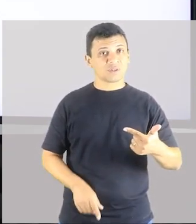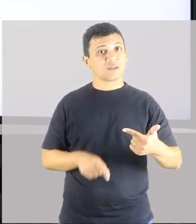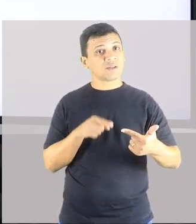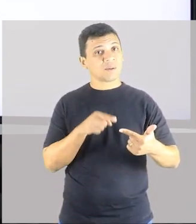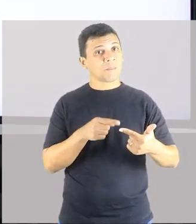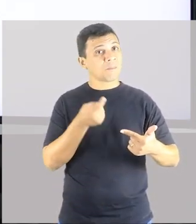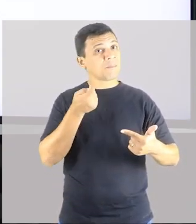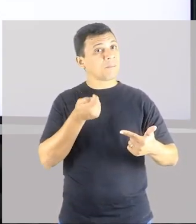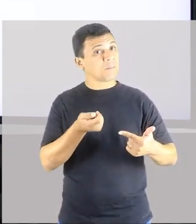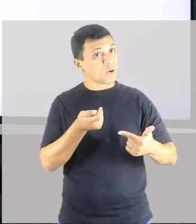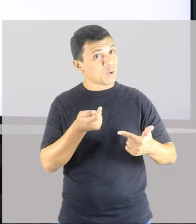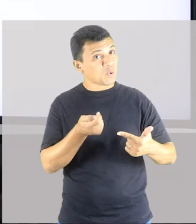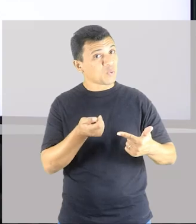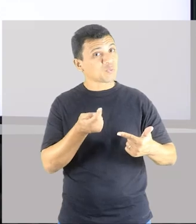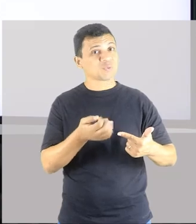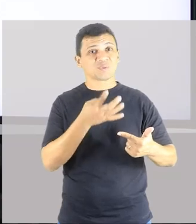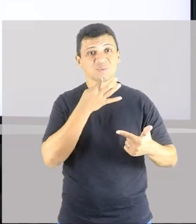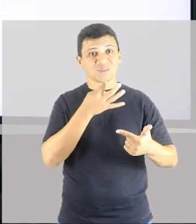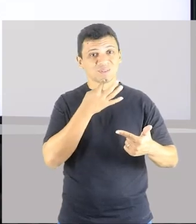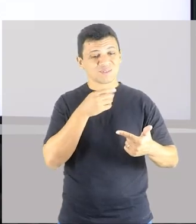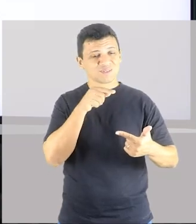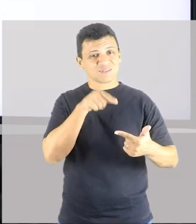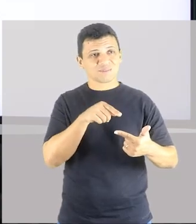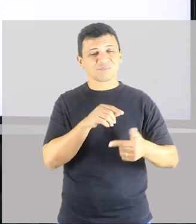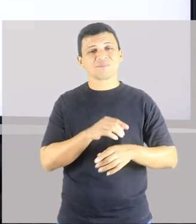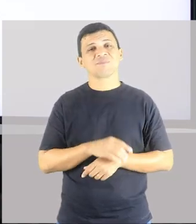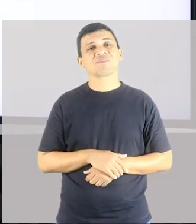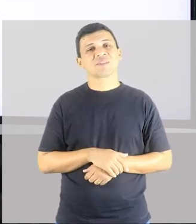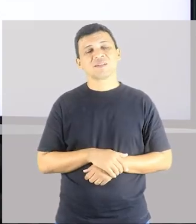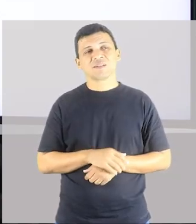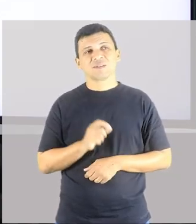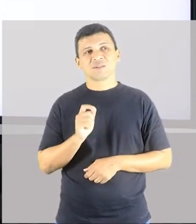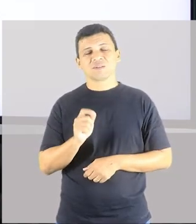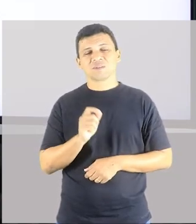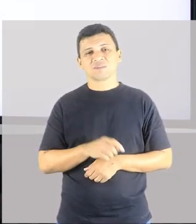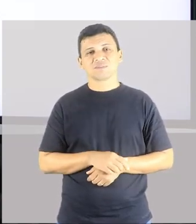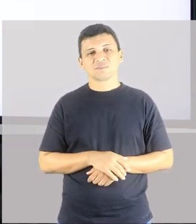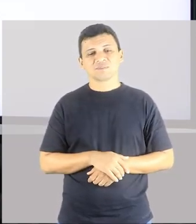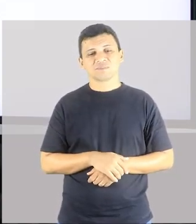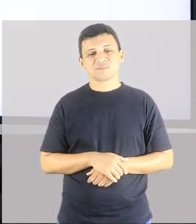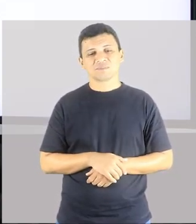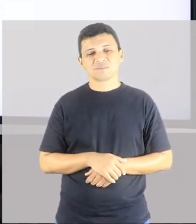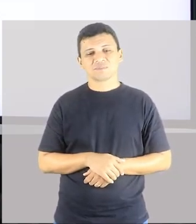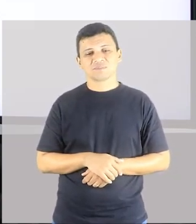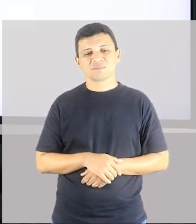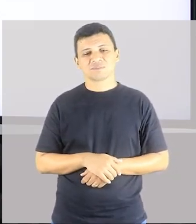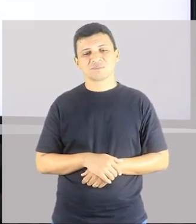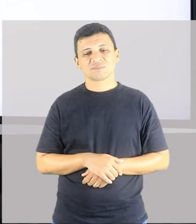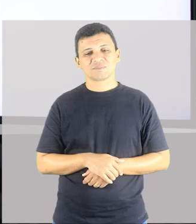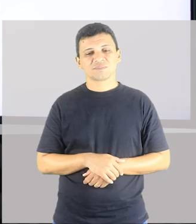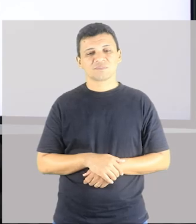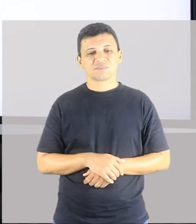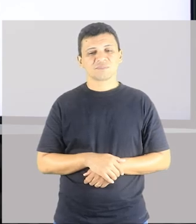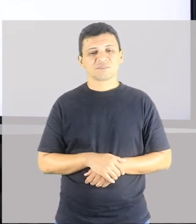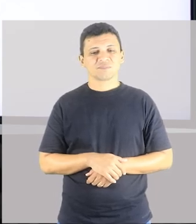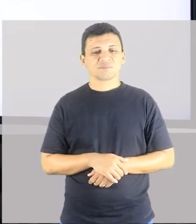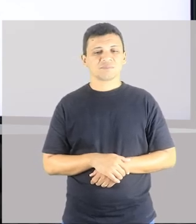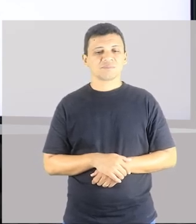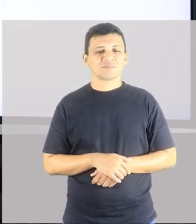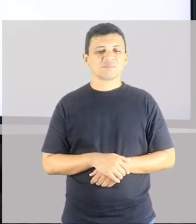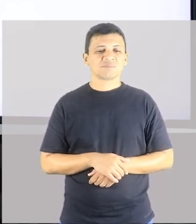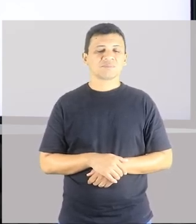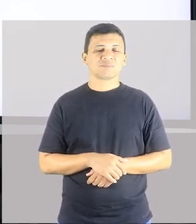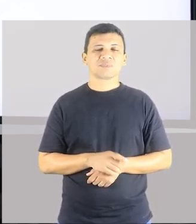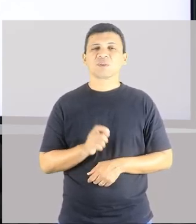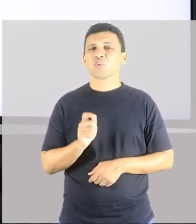tão conhecido pela maioria das pessoas. E aqui ele está falando sobre a long, thin, straight piece of